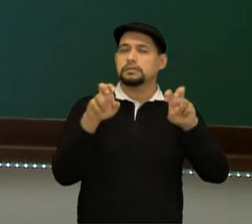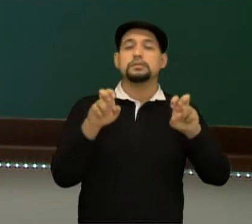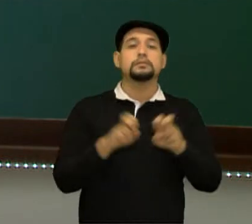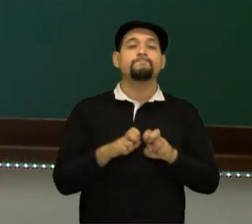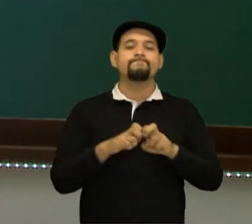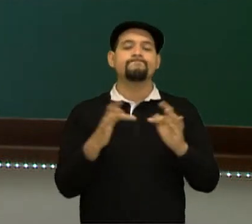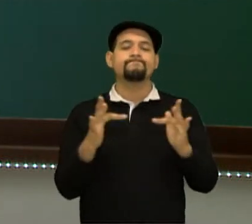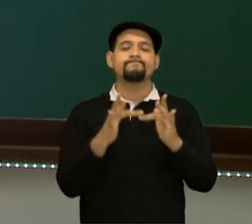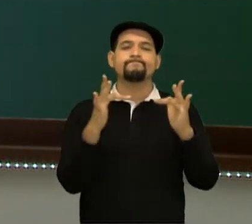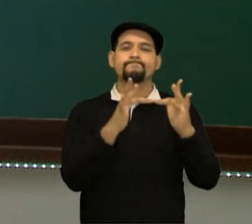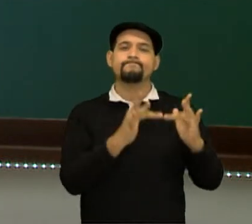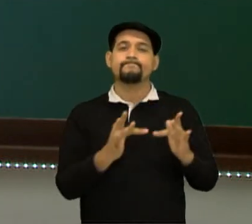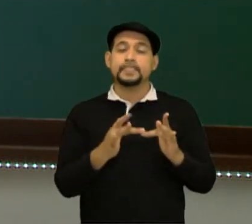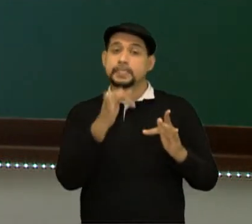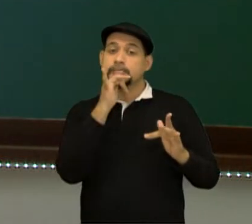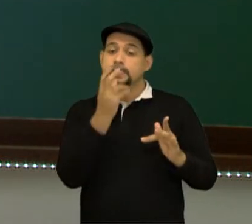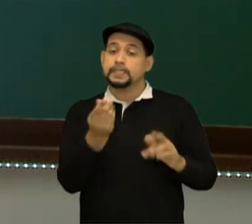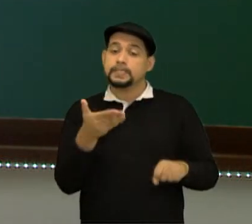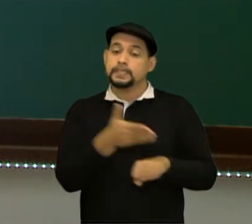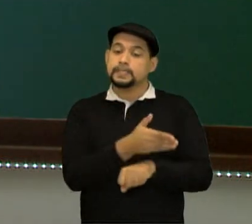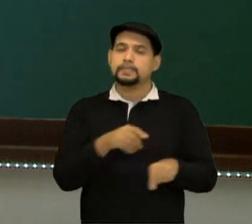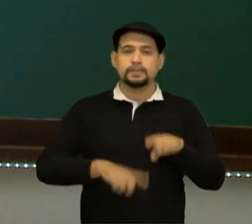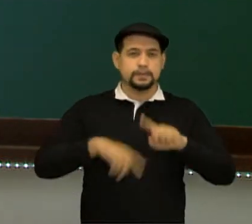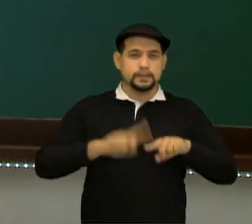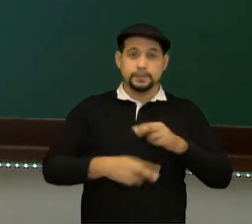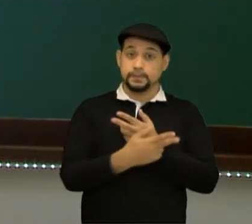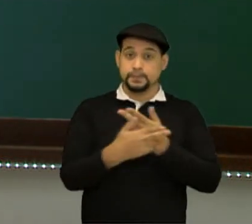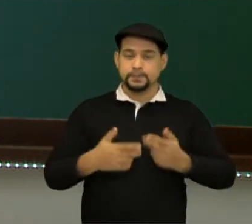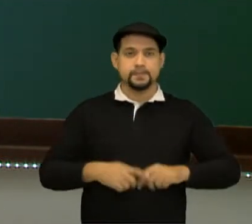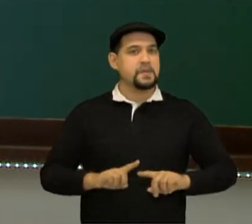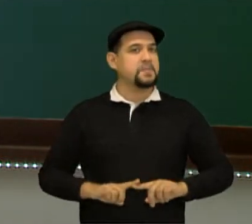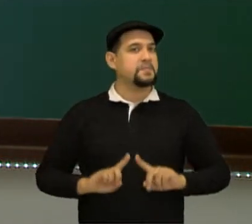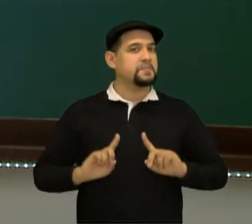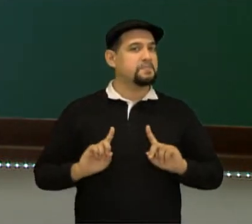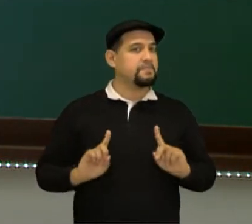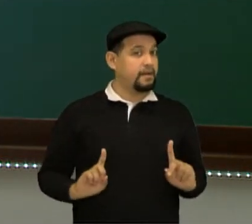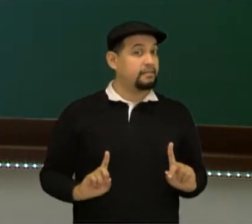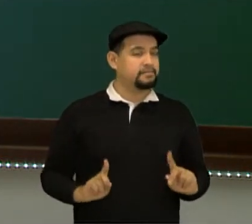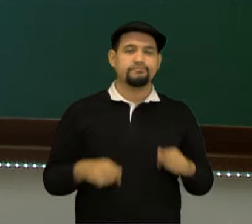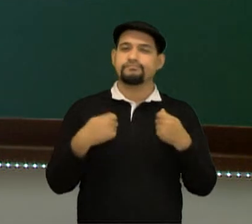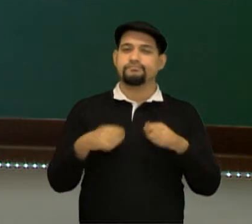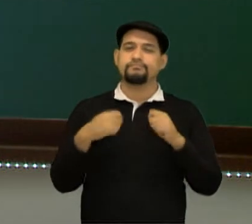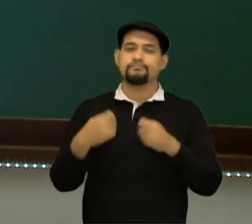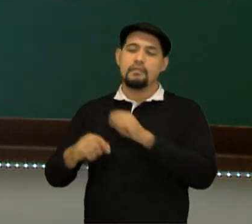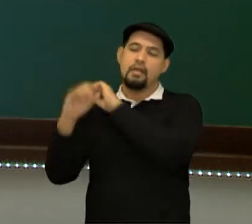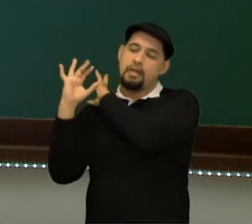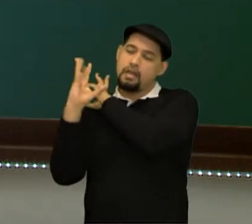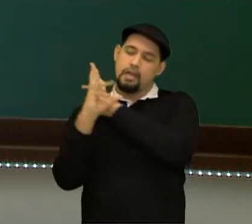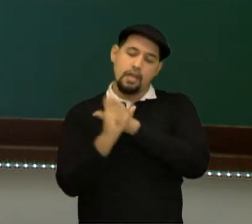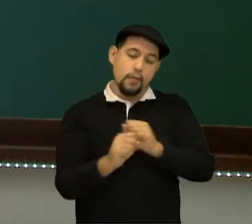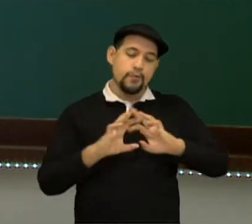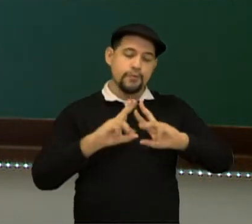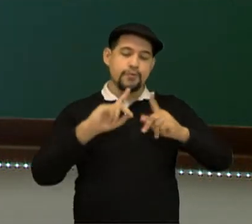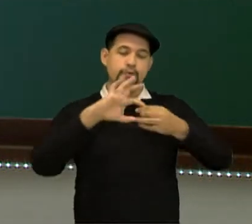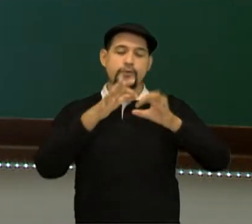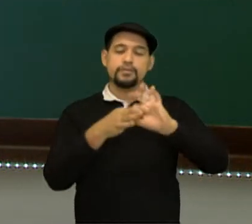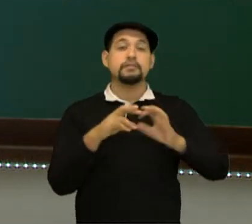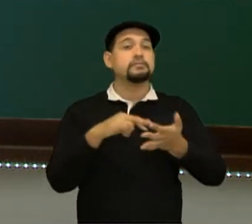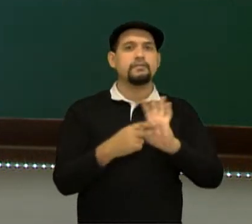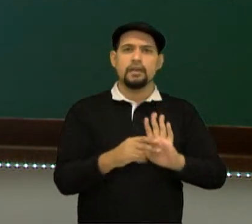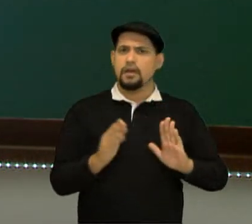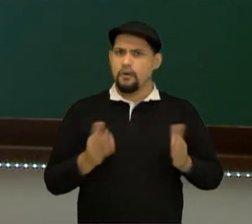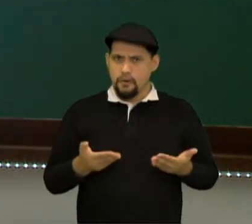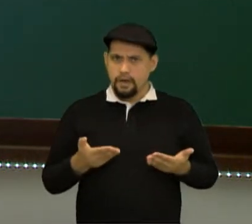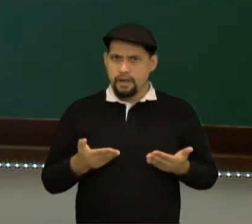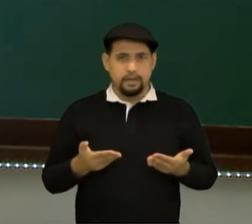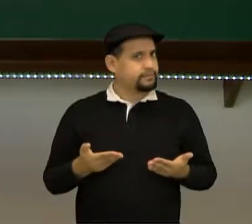esse trâmite entre entrada e saída de produtos só que devemos resgatar que todo esse contexto ele não é